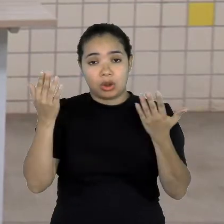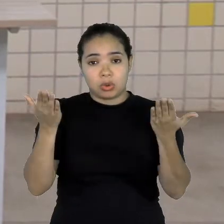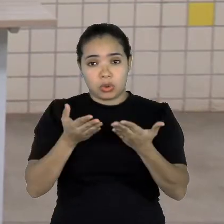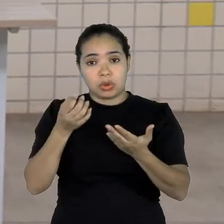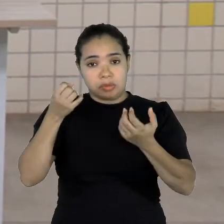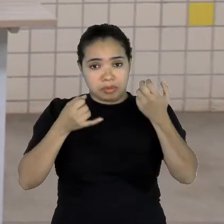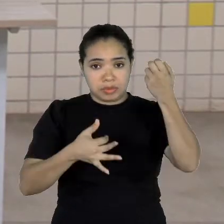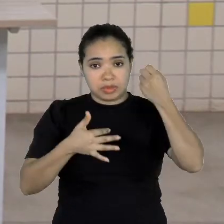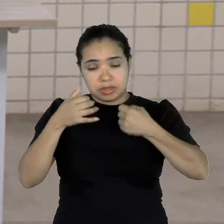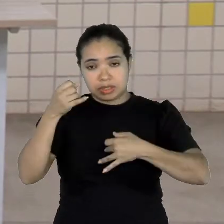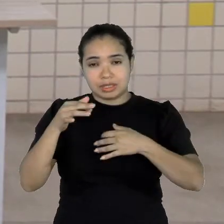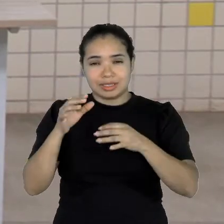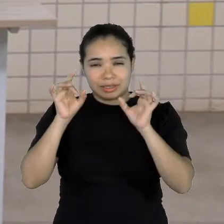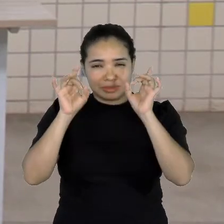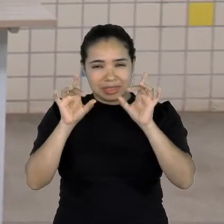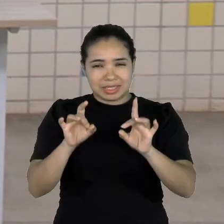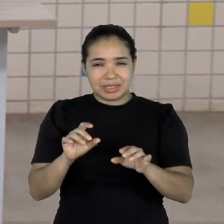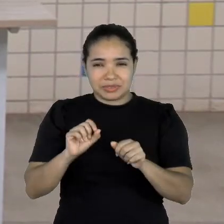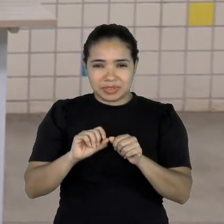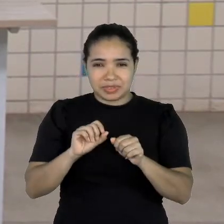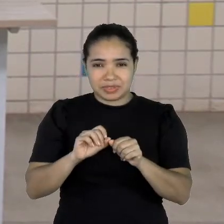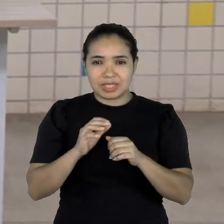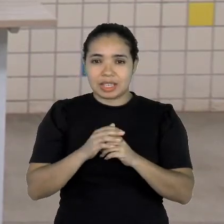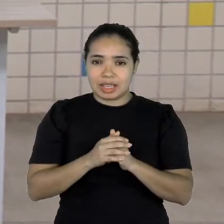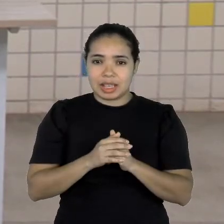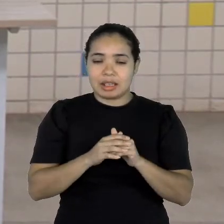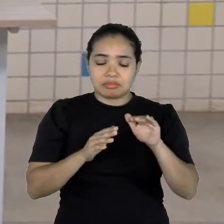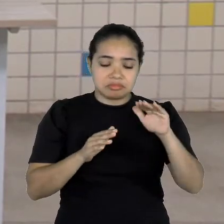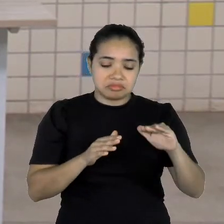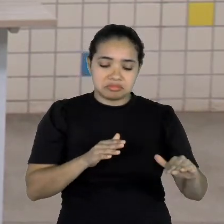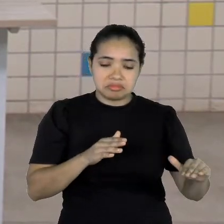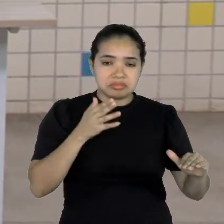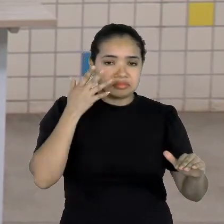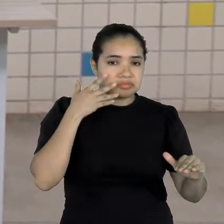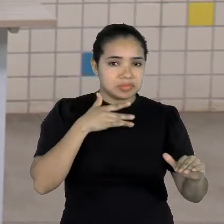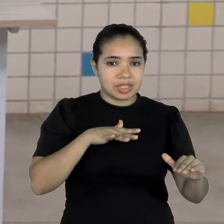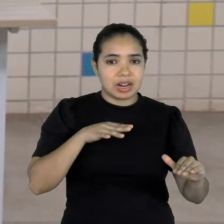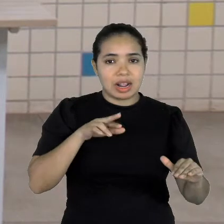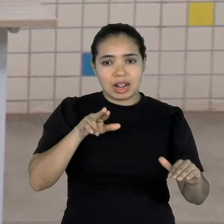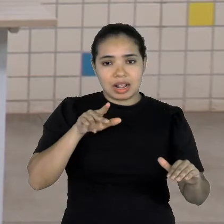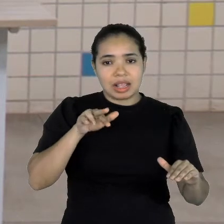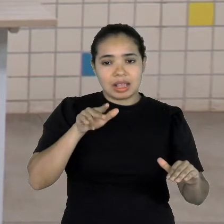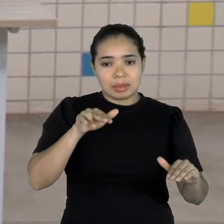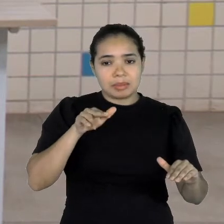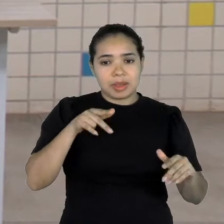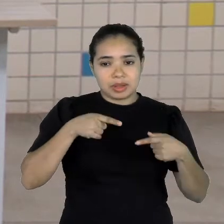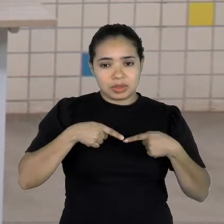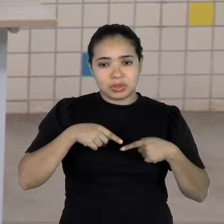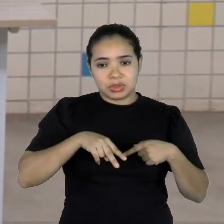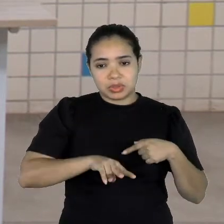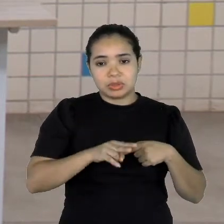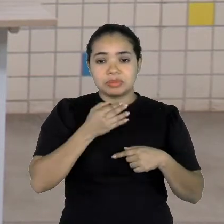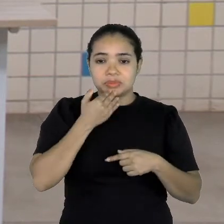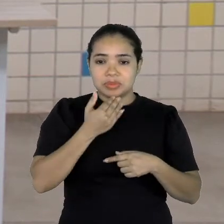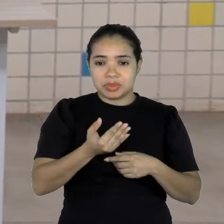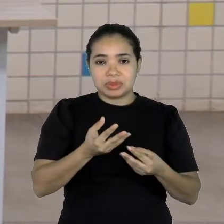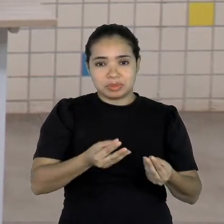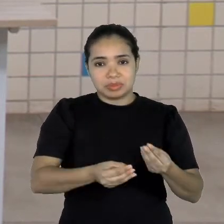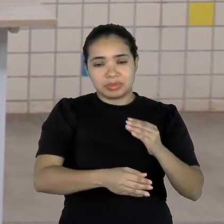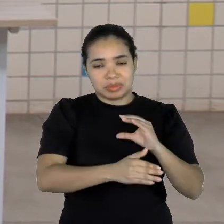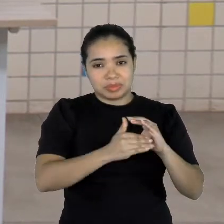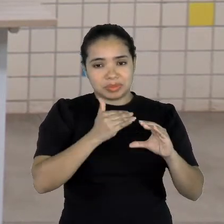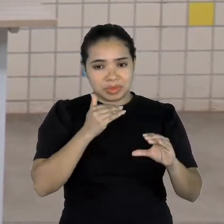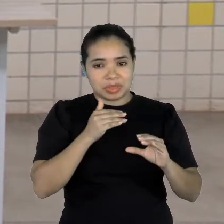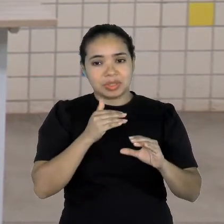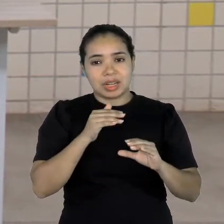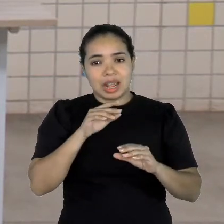bem especial de fazer. É o relato de uma pequena garota que tem uma irmã gêmea. Eu solicitei a mamãe dela para me mandar este relato,